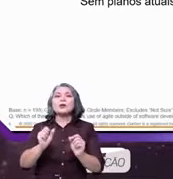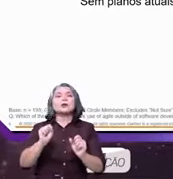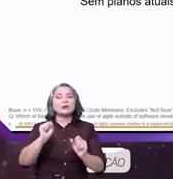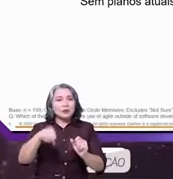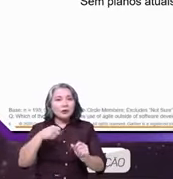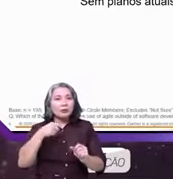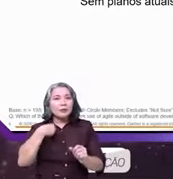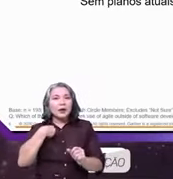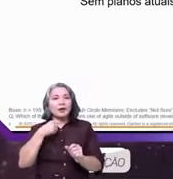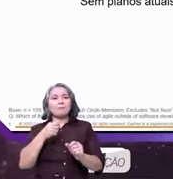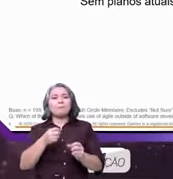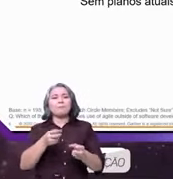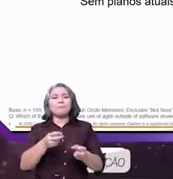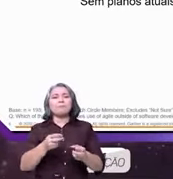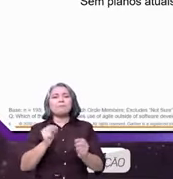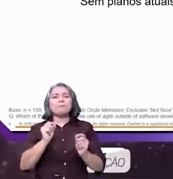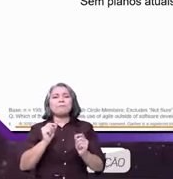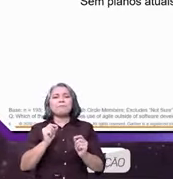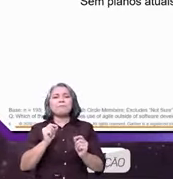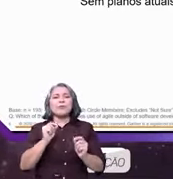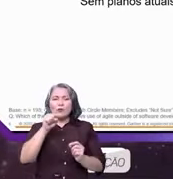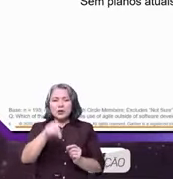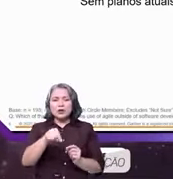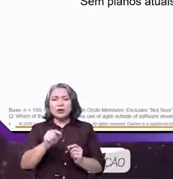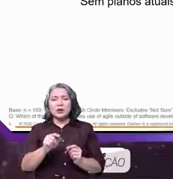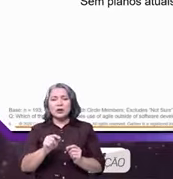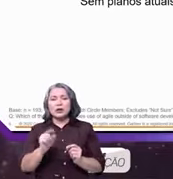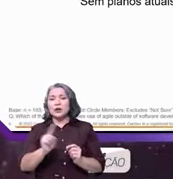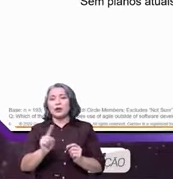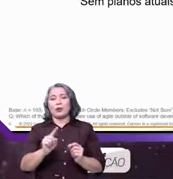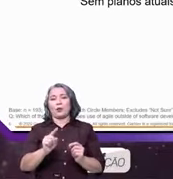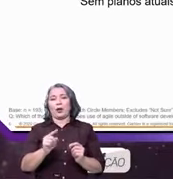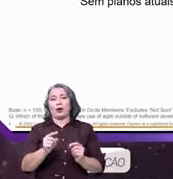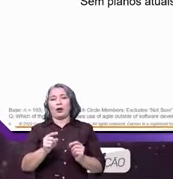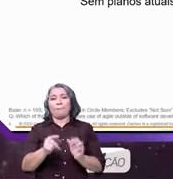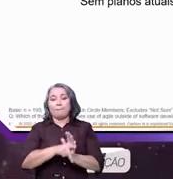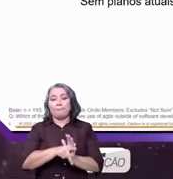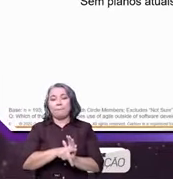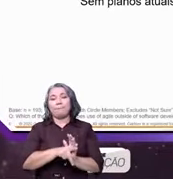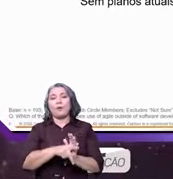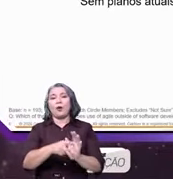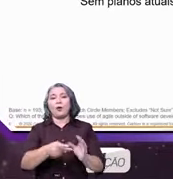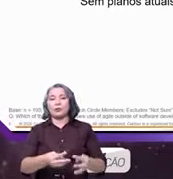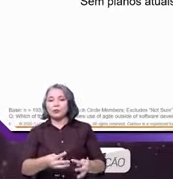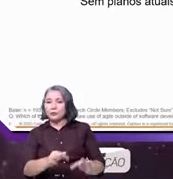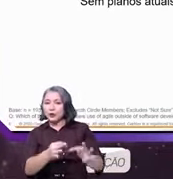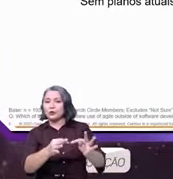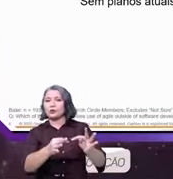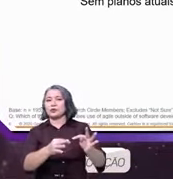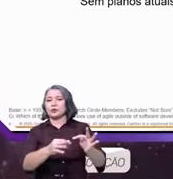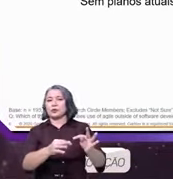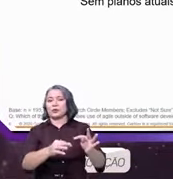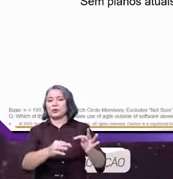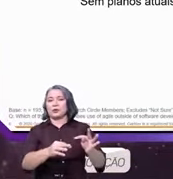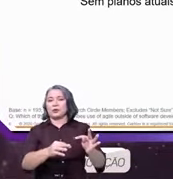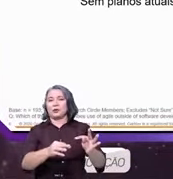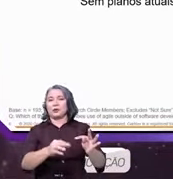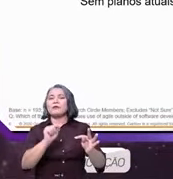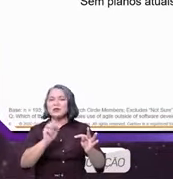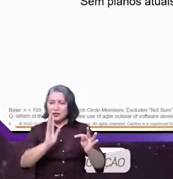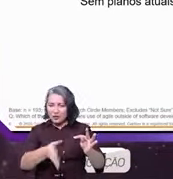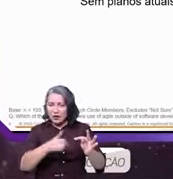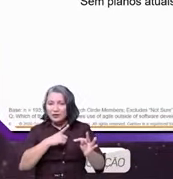olhar o seguinte: você que não é da área de desenvolvimento, você que não é de tecnologia, você já